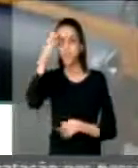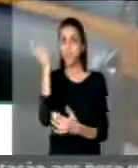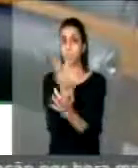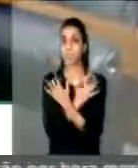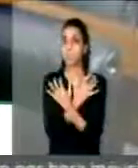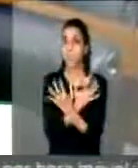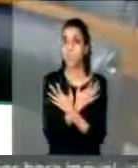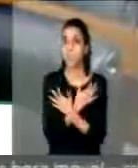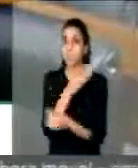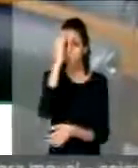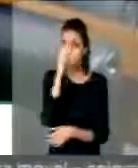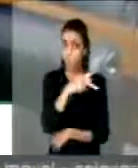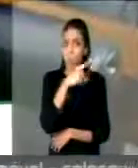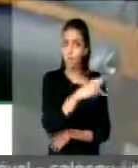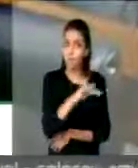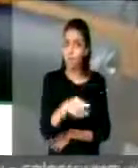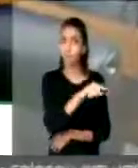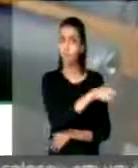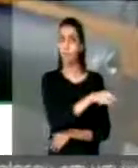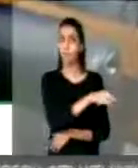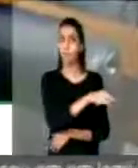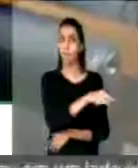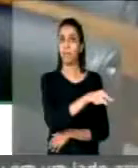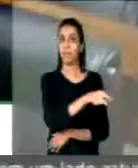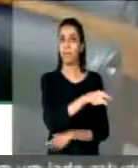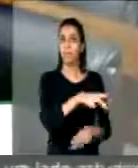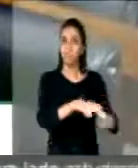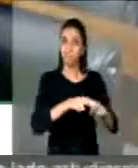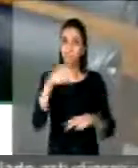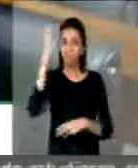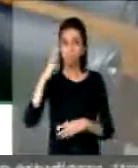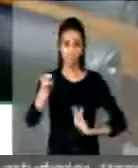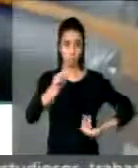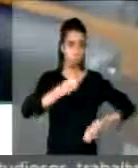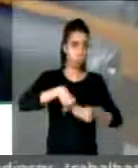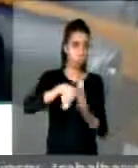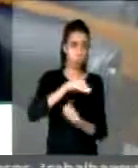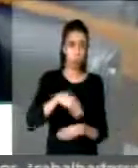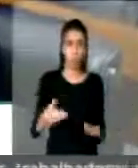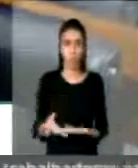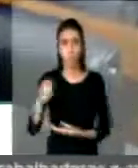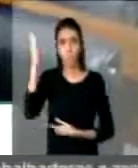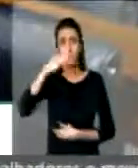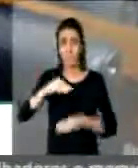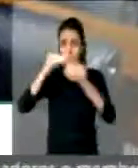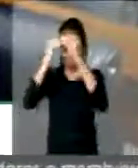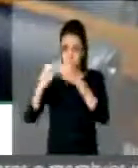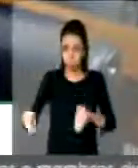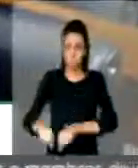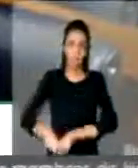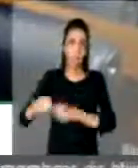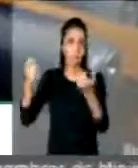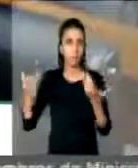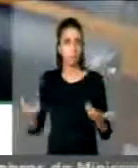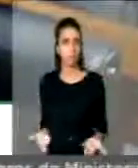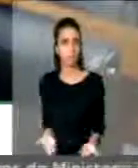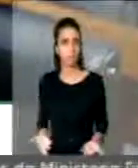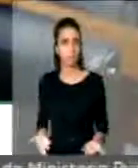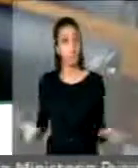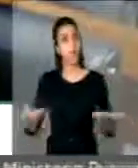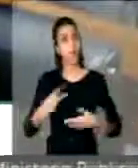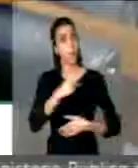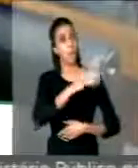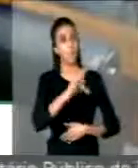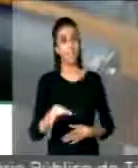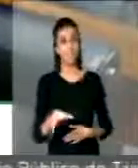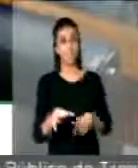PT que colocou o país no caos absoluto, que praticamente quebrou esse país, agora faz de tudo para que a